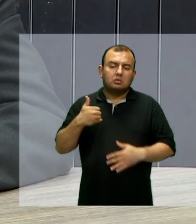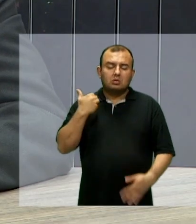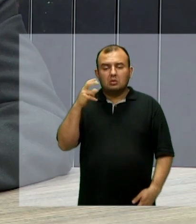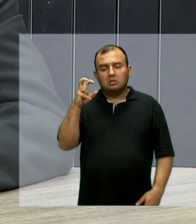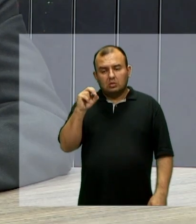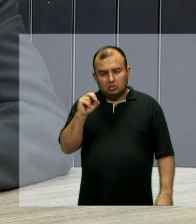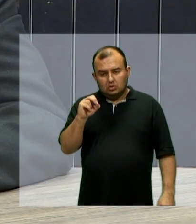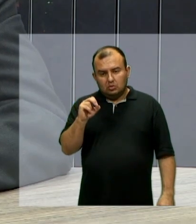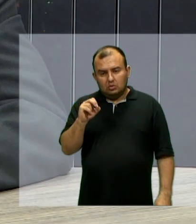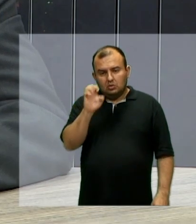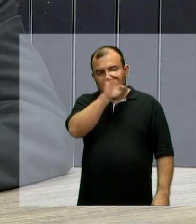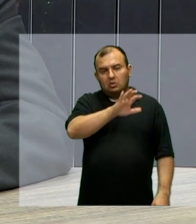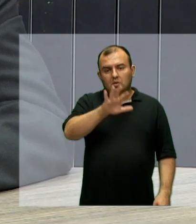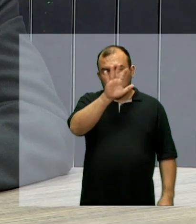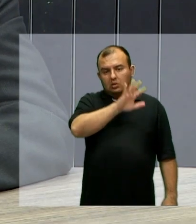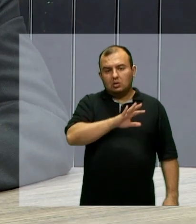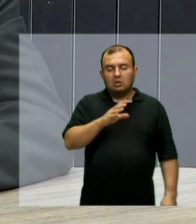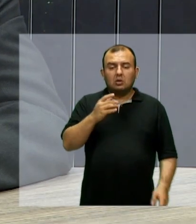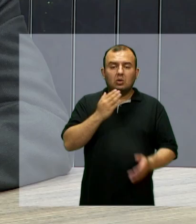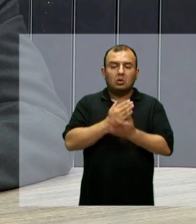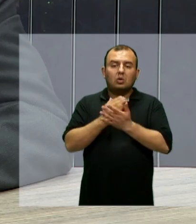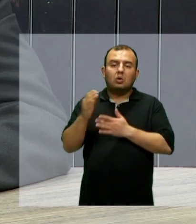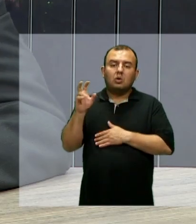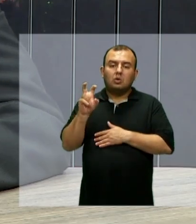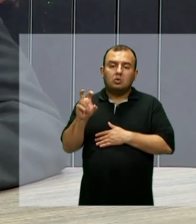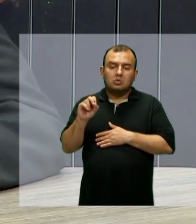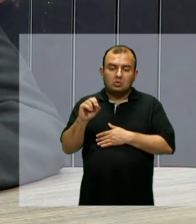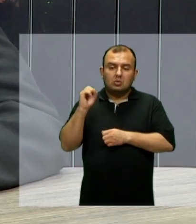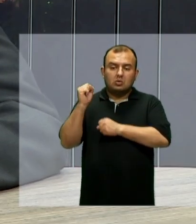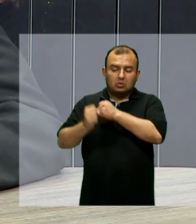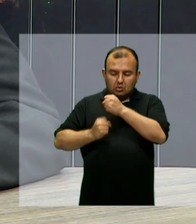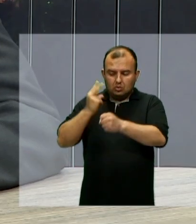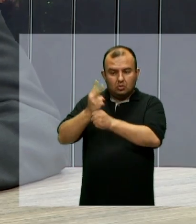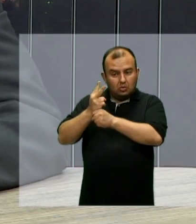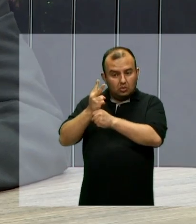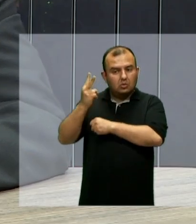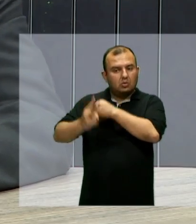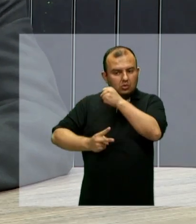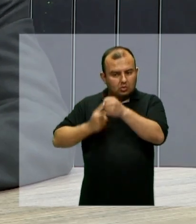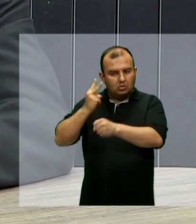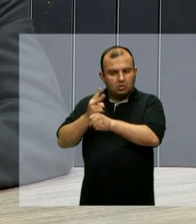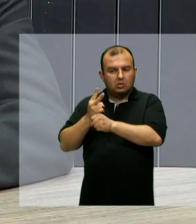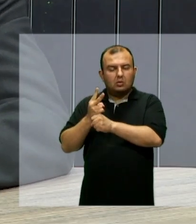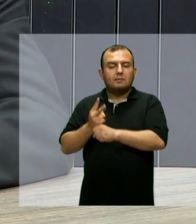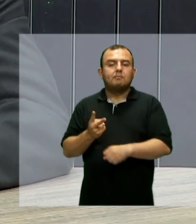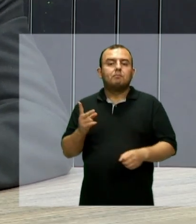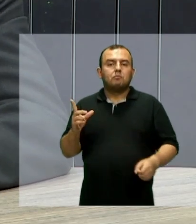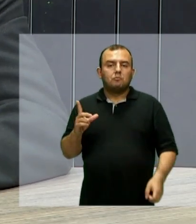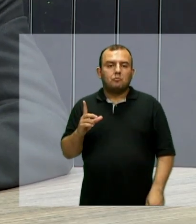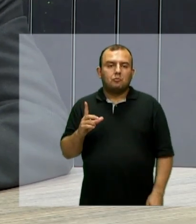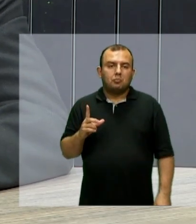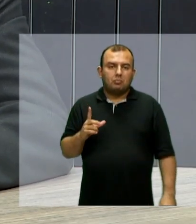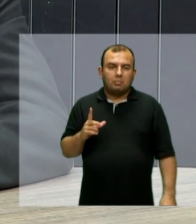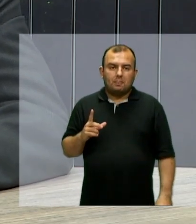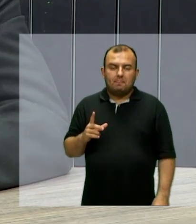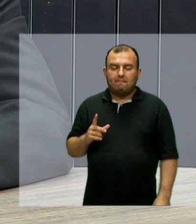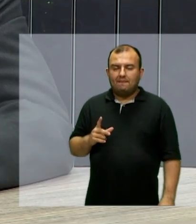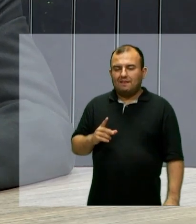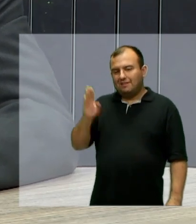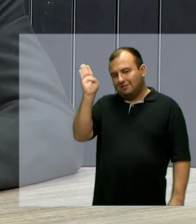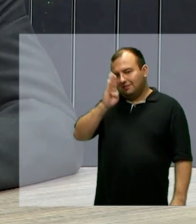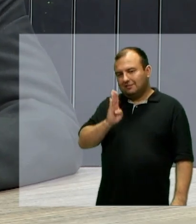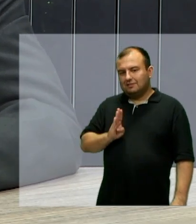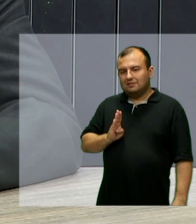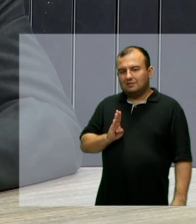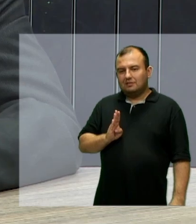50. Na Europa, a gente pensa que faz a partir dos 50 e a cada 2 anos, né? Só que eles têm... O Brasil,